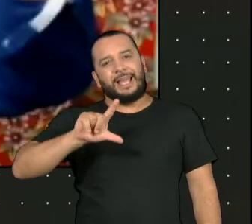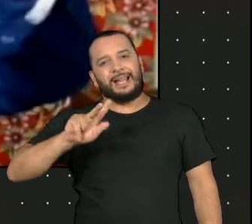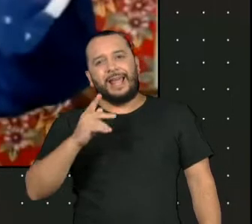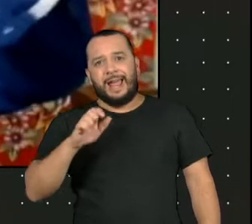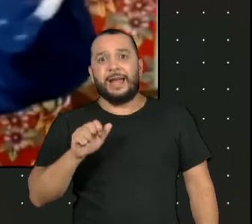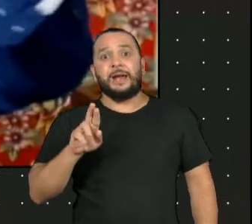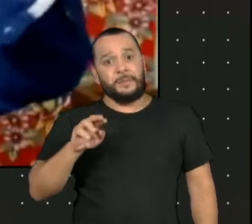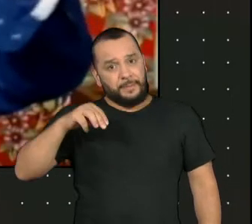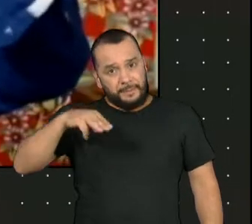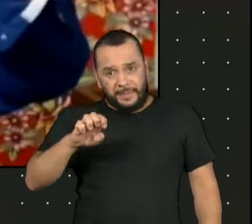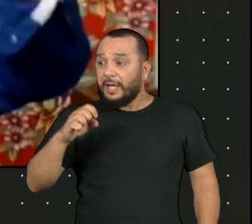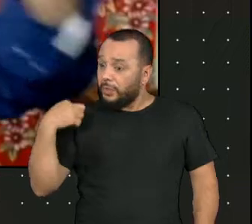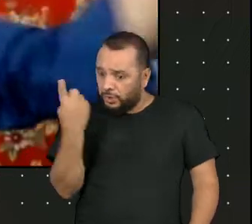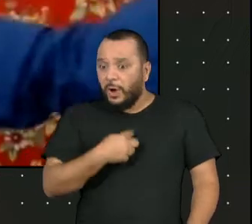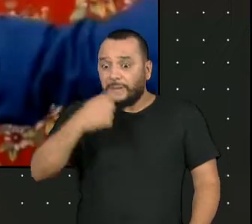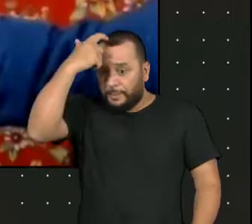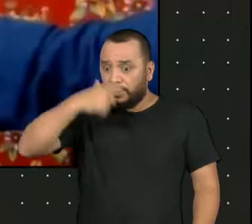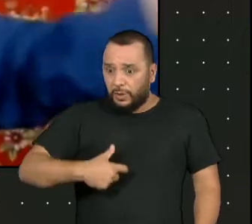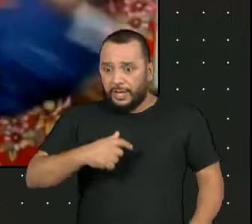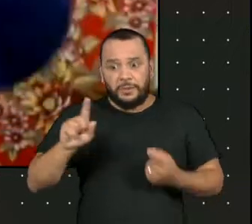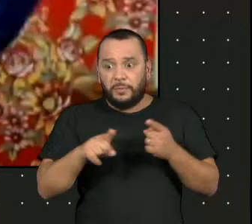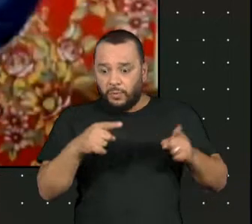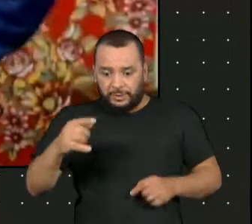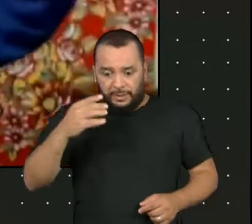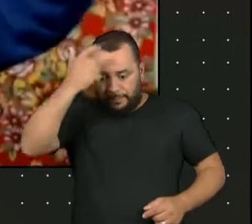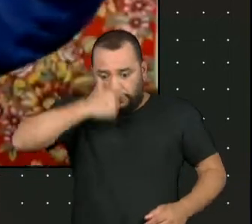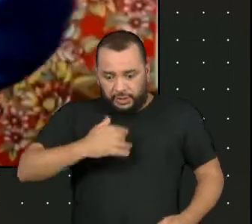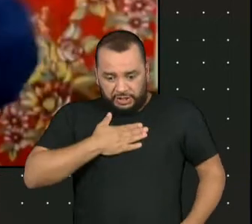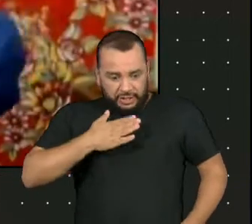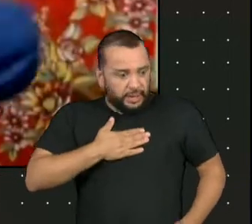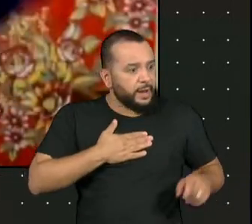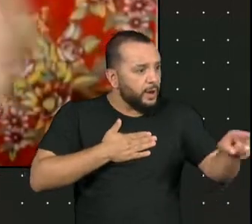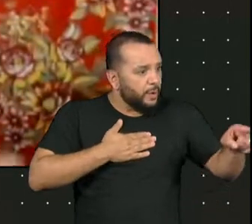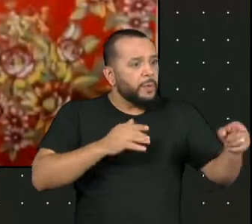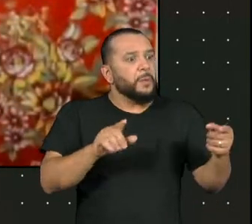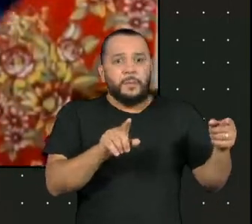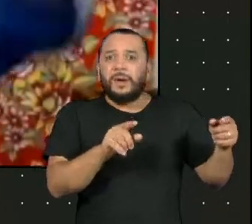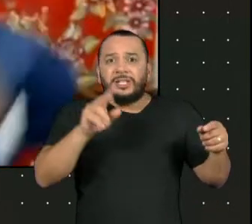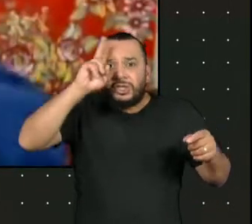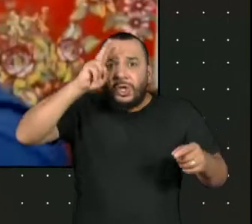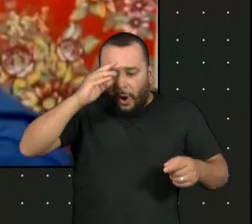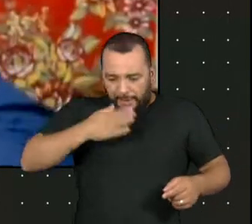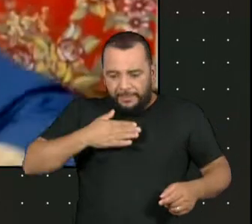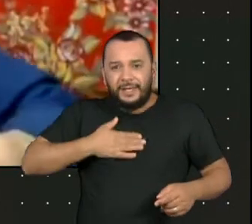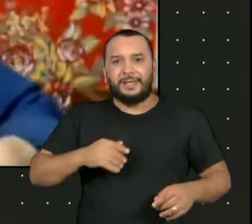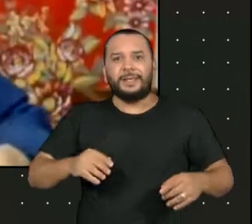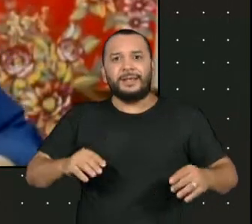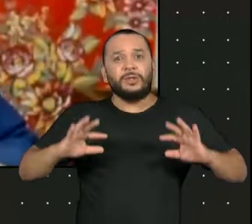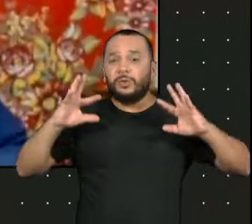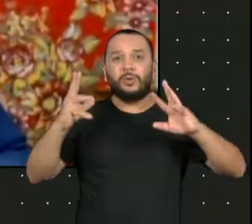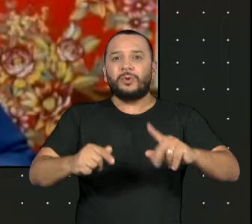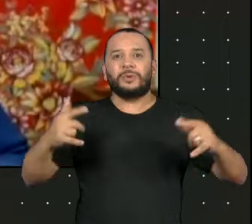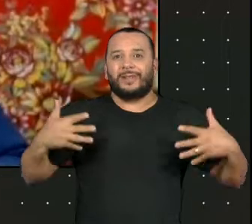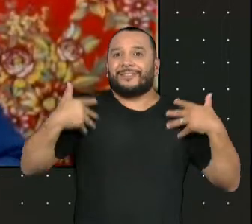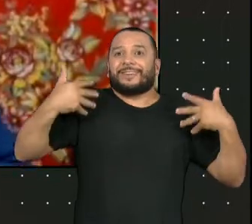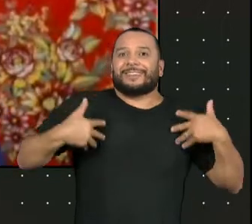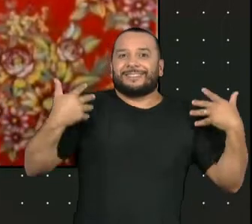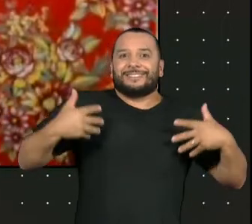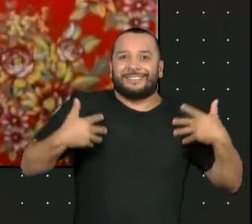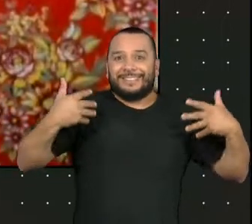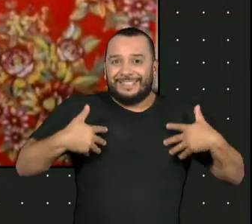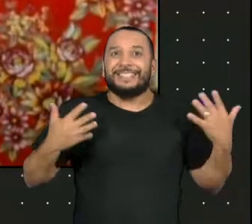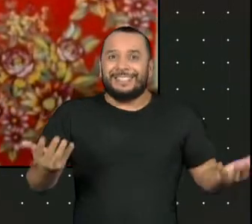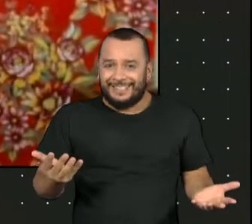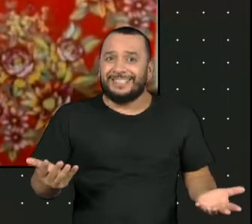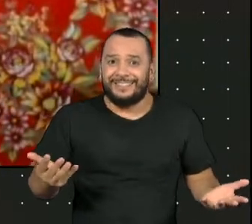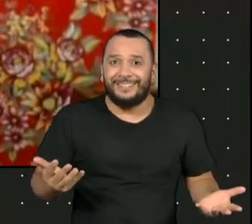os personagens da música. Aquilo era um entusiasmo, arrebenta a canela, e aquilo veio caminhando para o... Aí